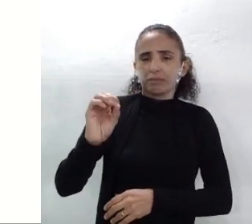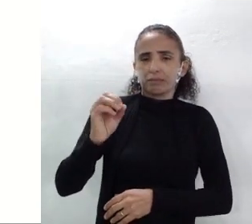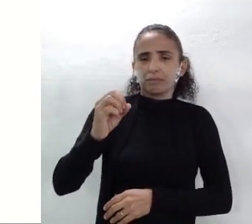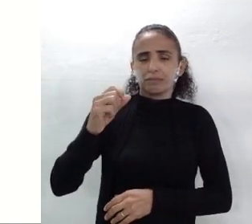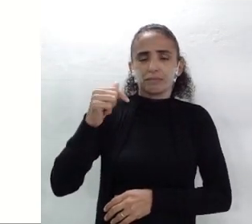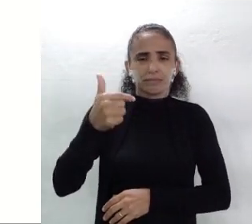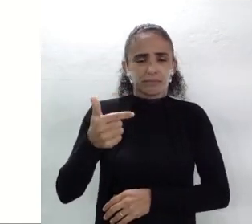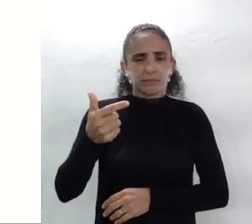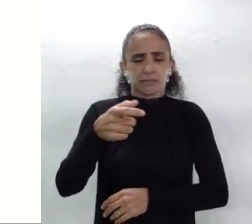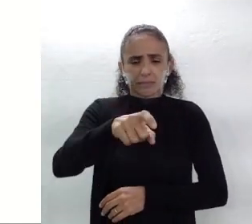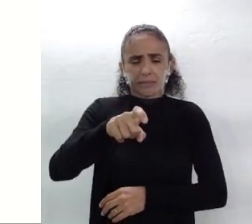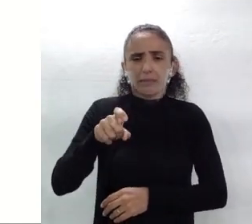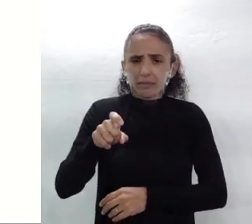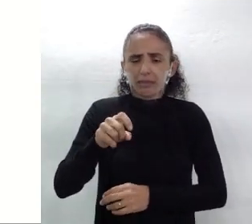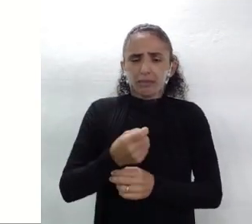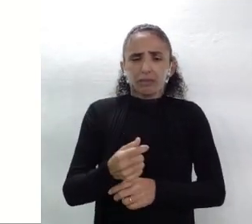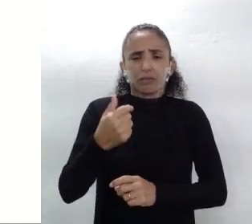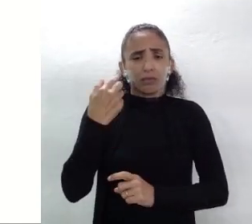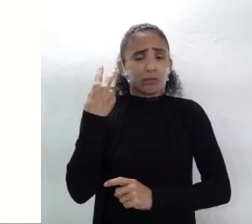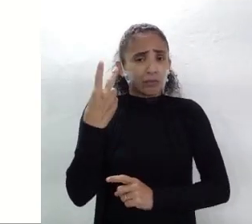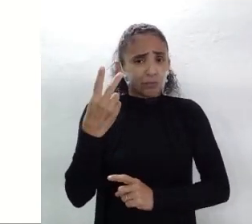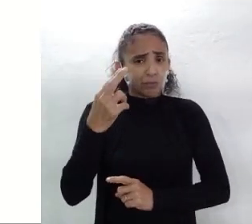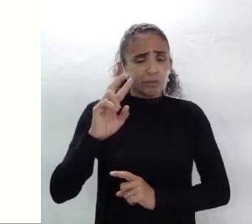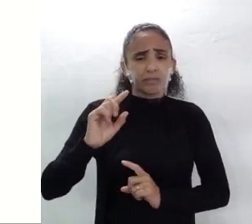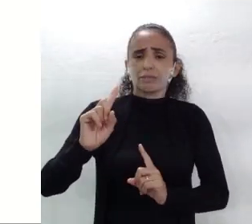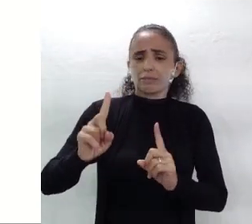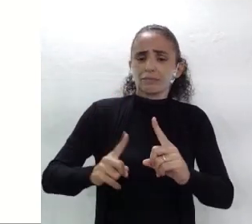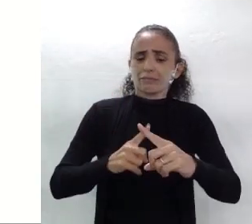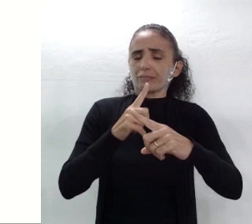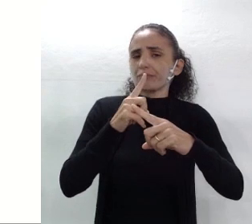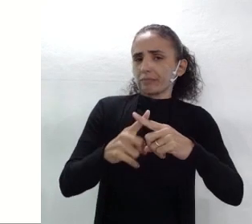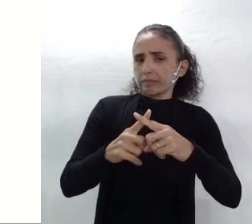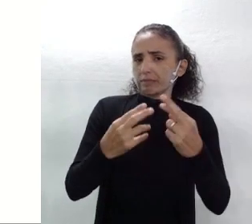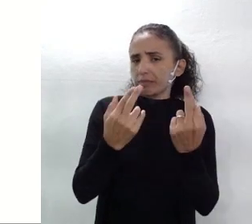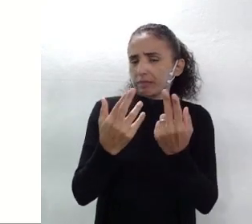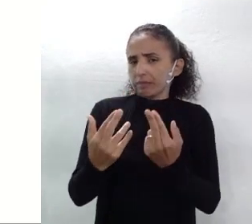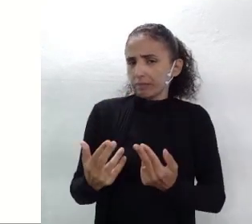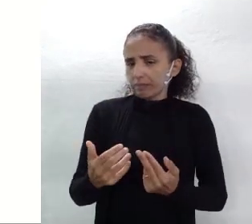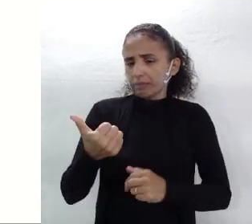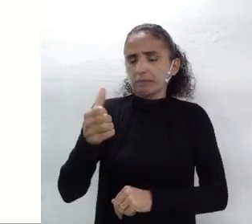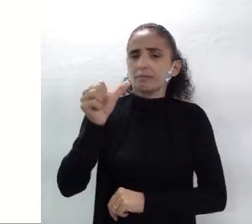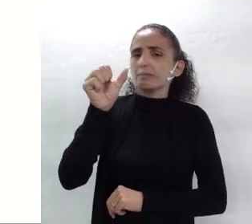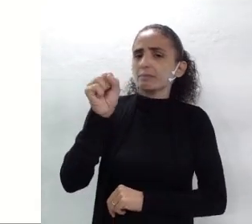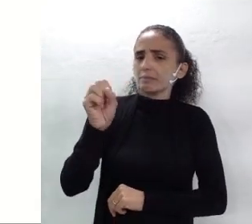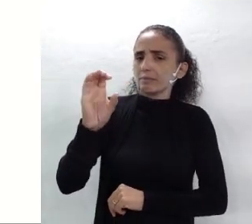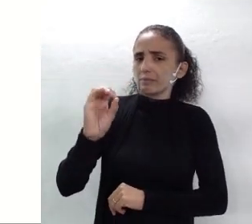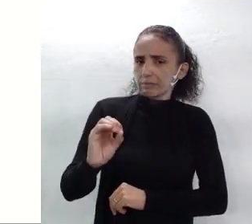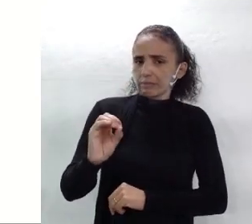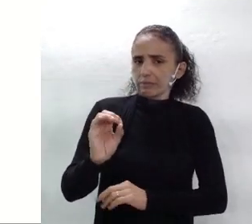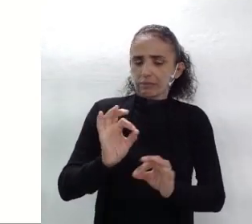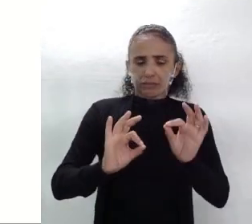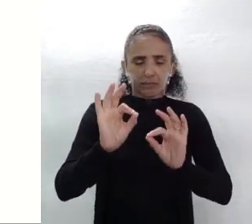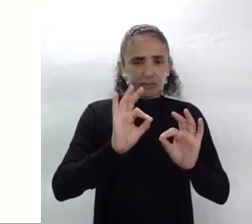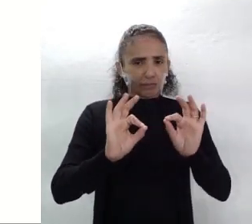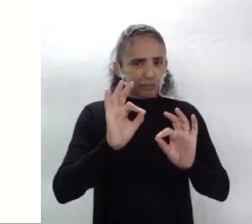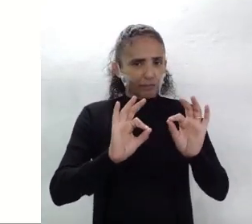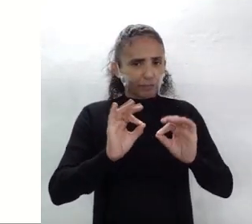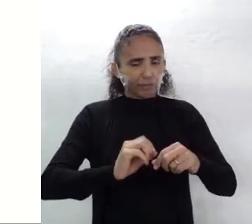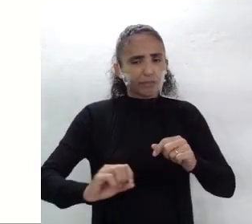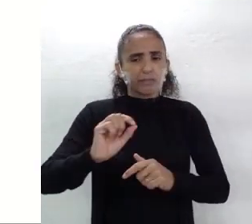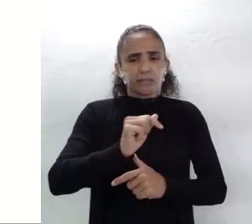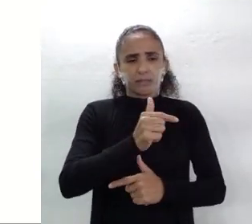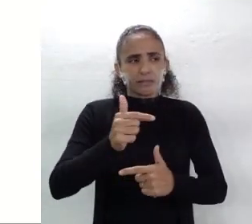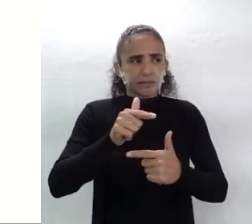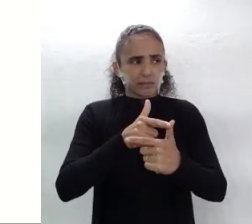o 2X indica que 2 vezes um número é igual a 180. Que número é esse? Então, eu pego